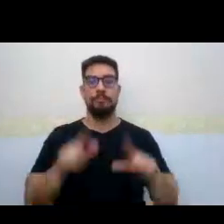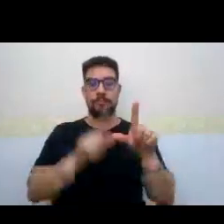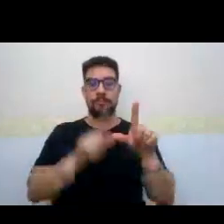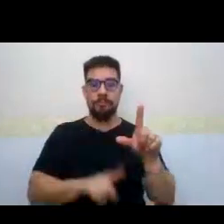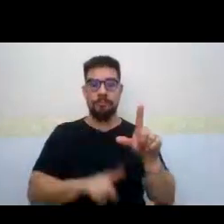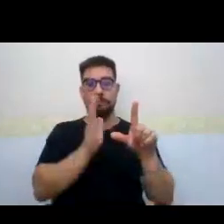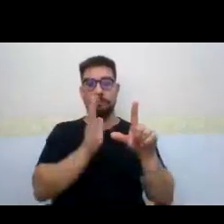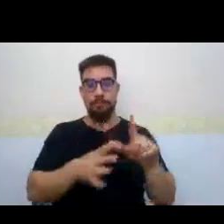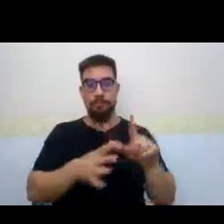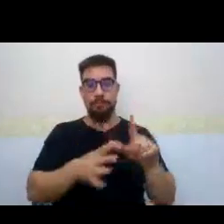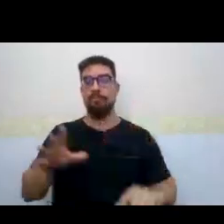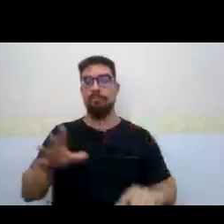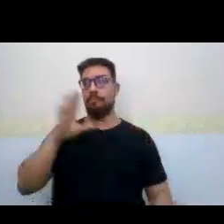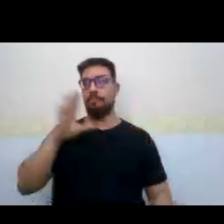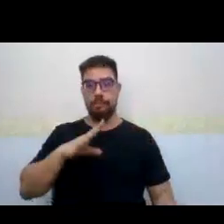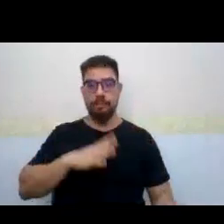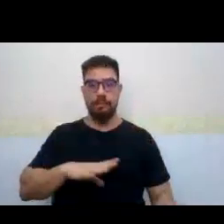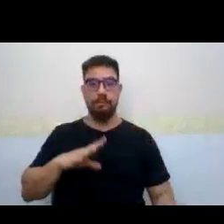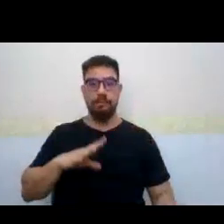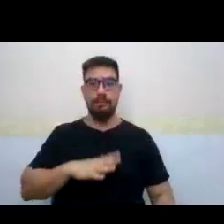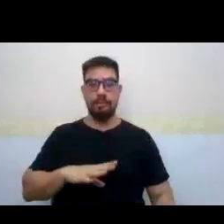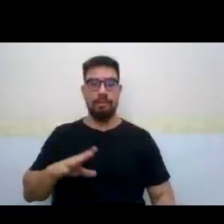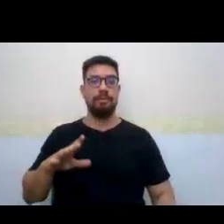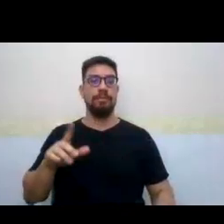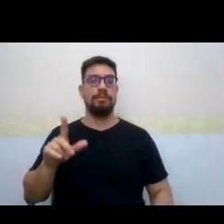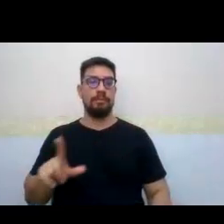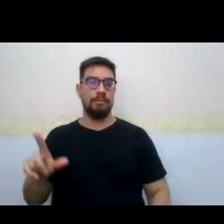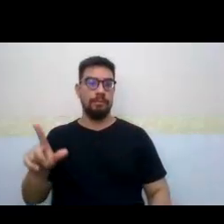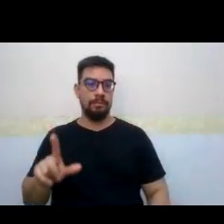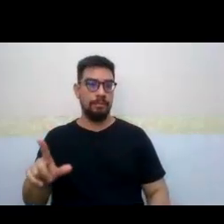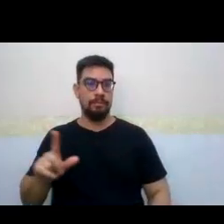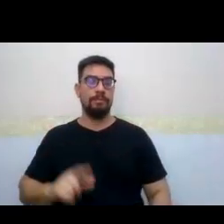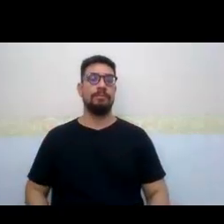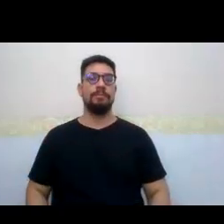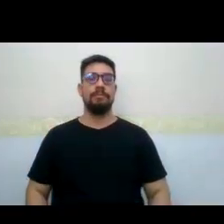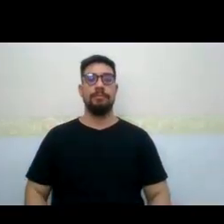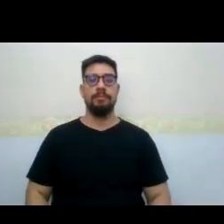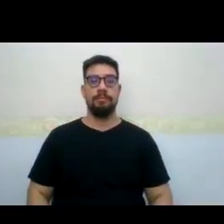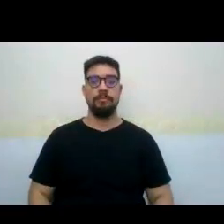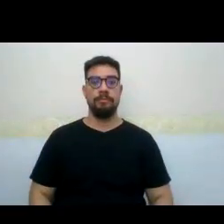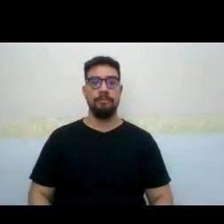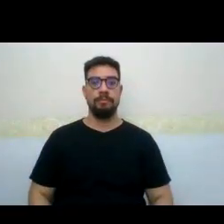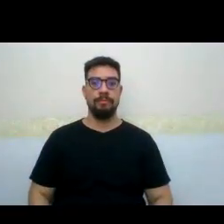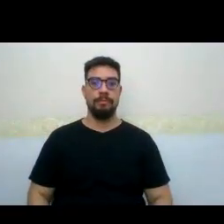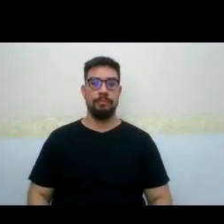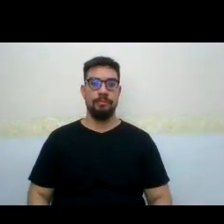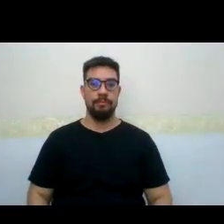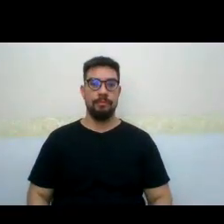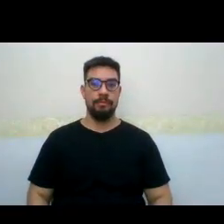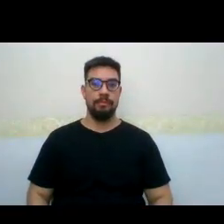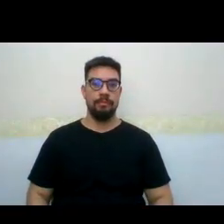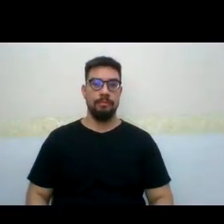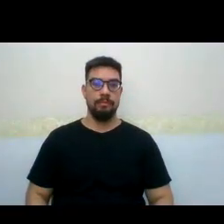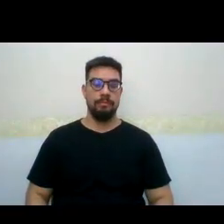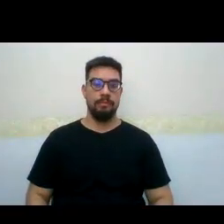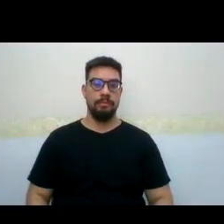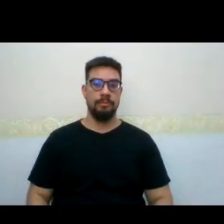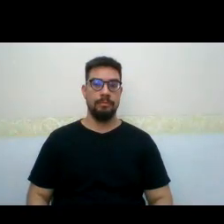língua portuguesa e suas literaturas. É o nosso curso, não é? Aí você vai entrar, tá